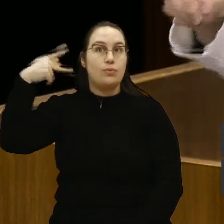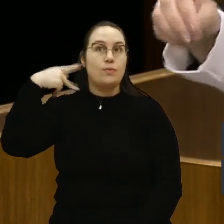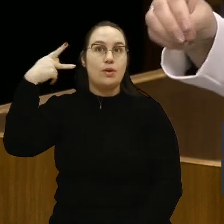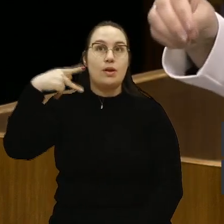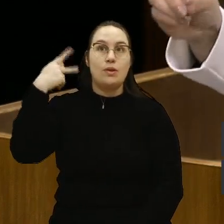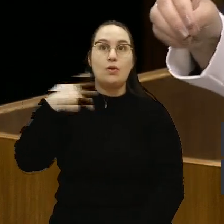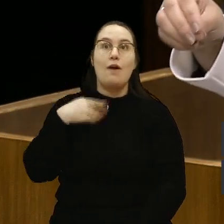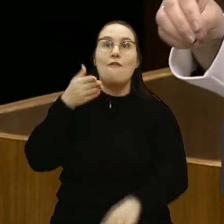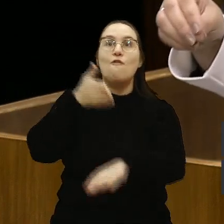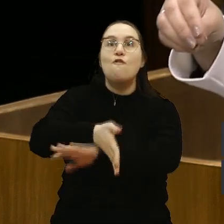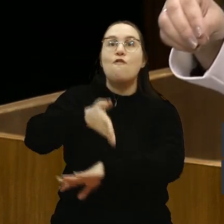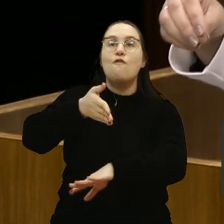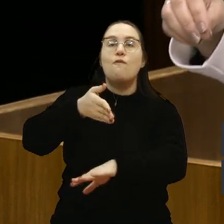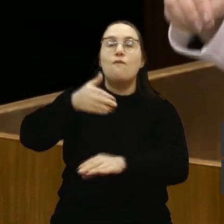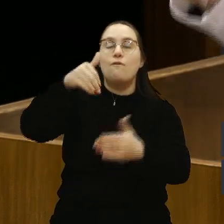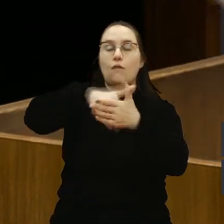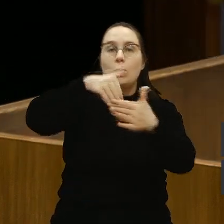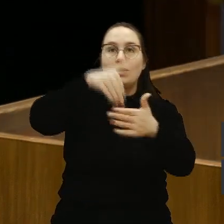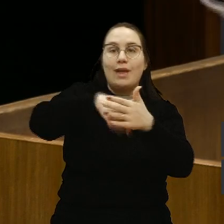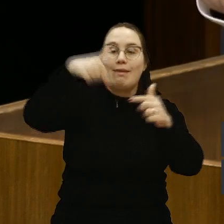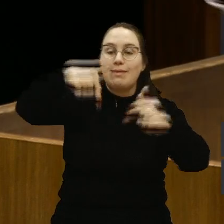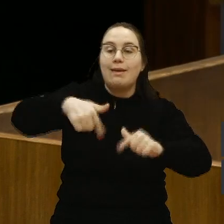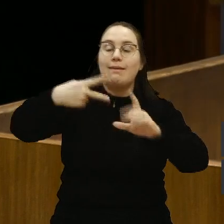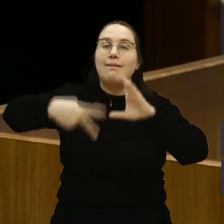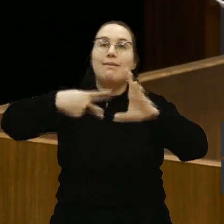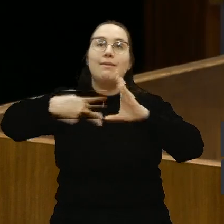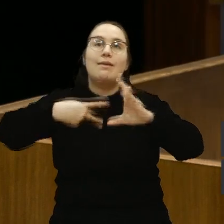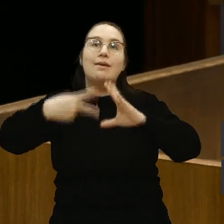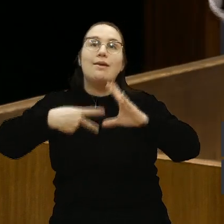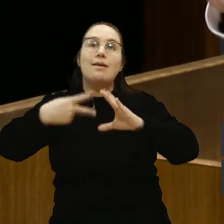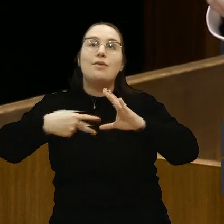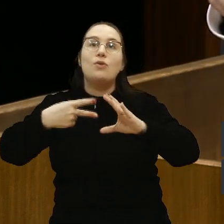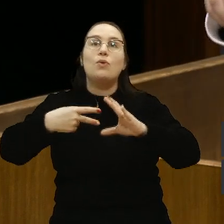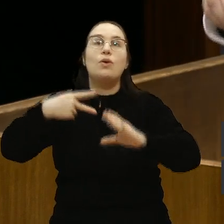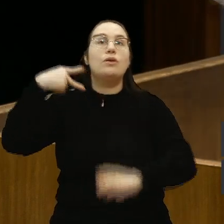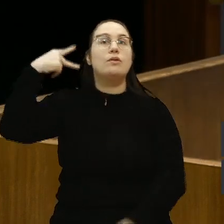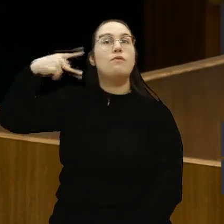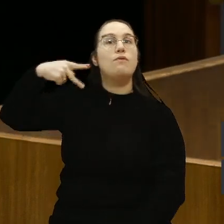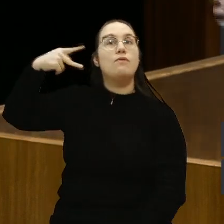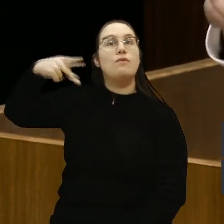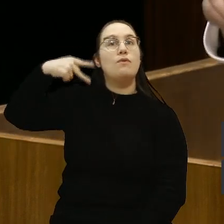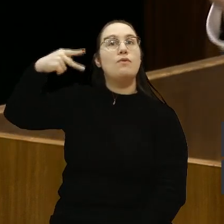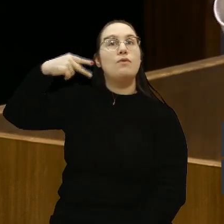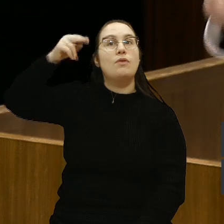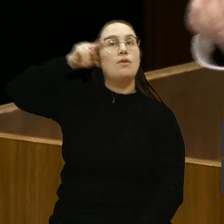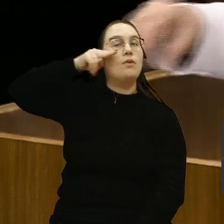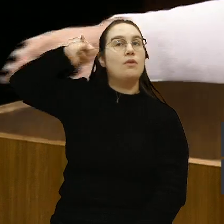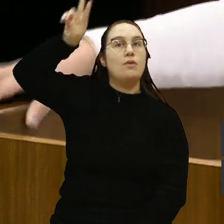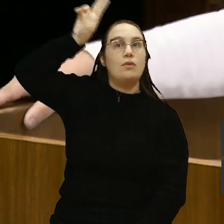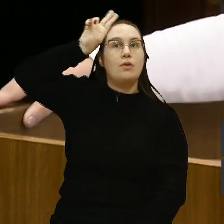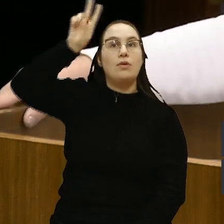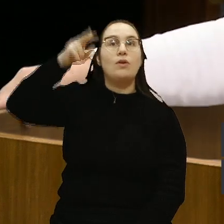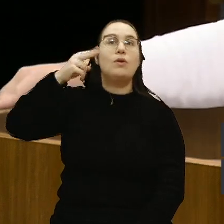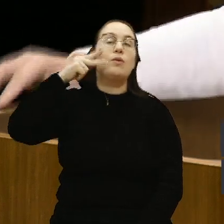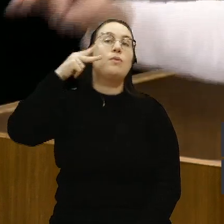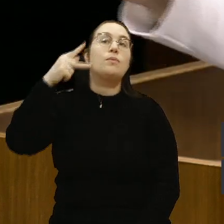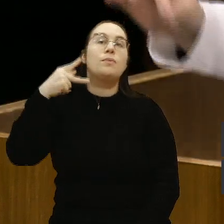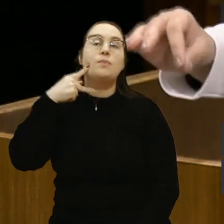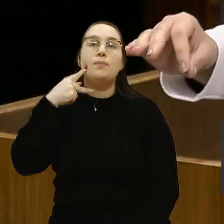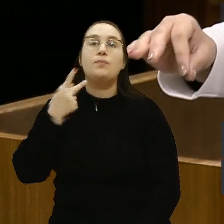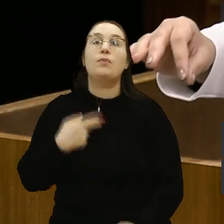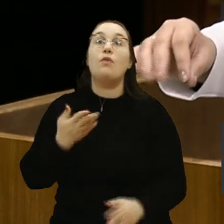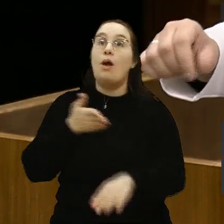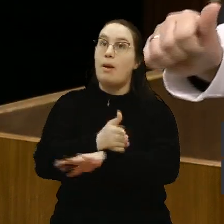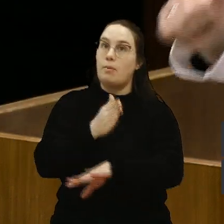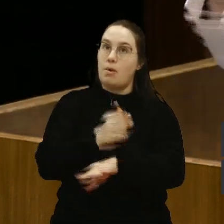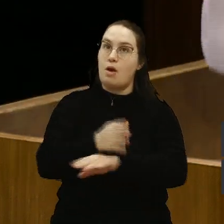legislação votada nessa casa, que era do vereador Edson da Rosa e do Renato de Oliveira. Foi